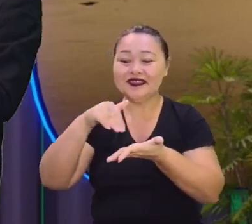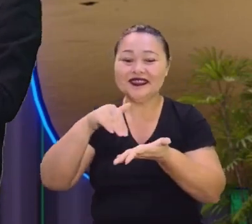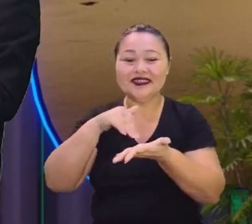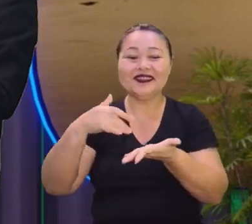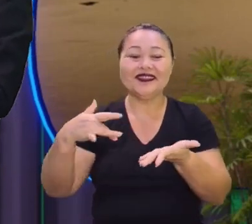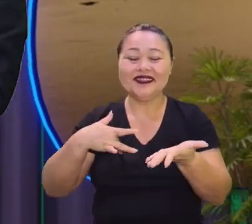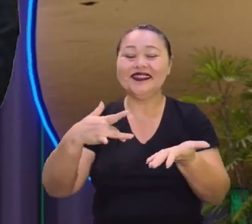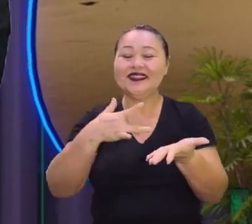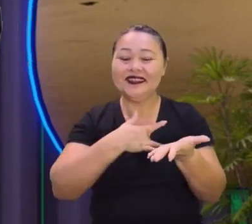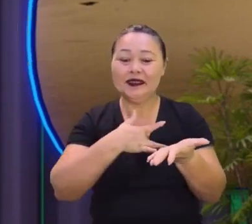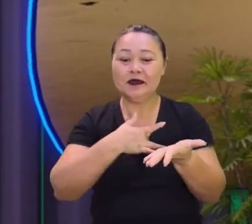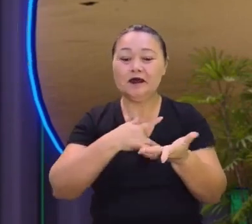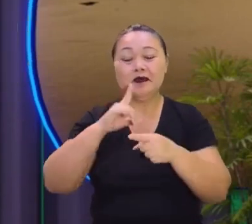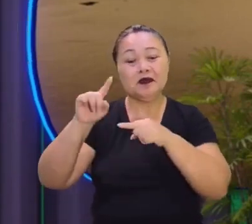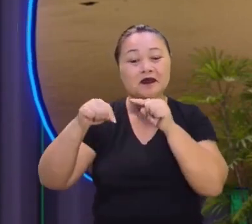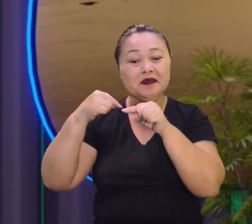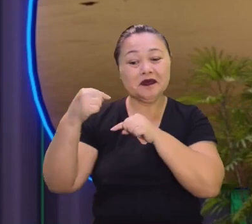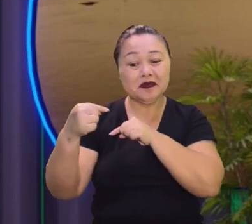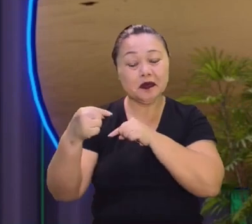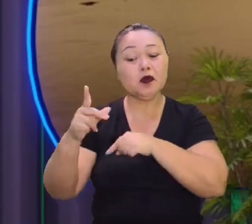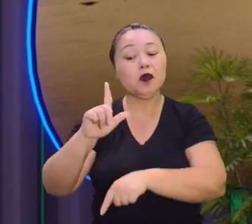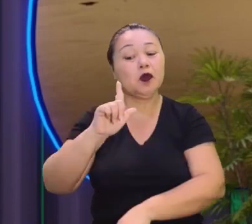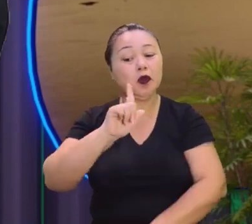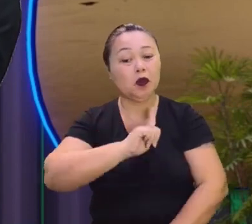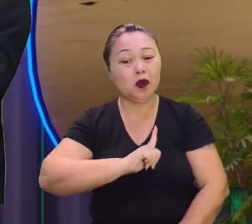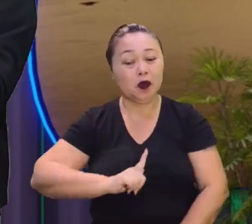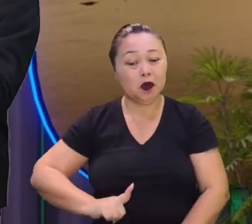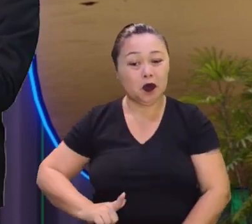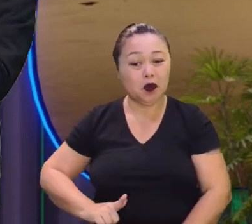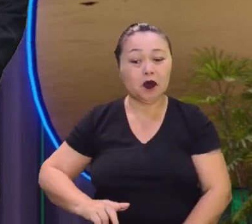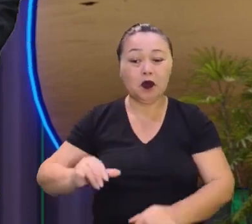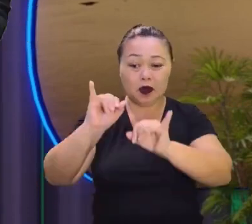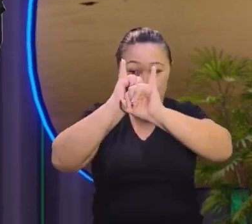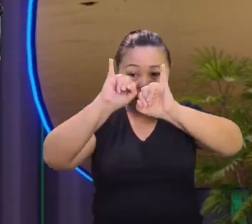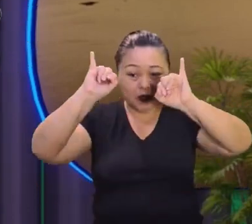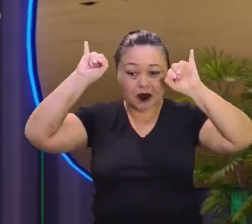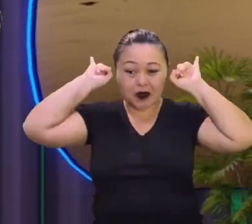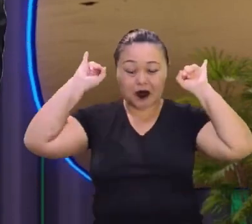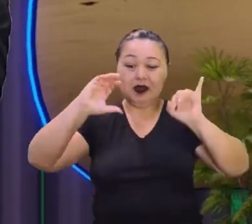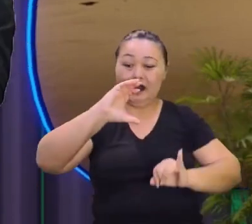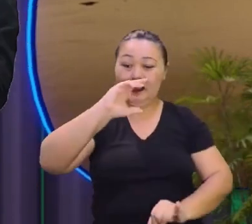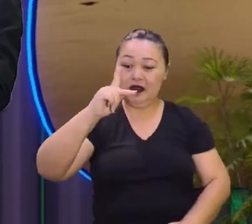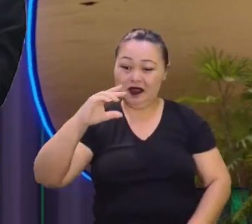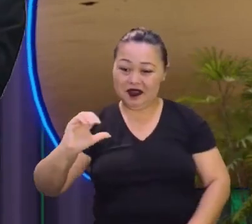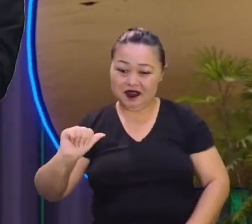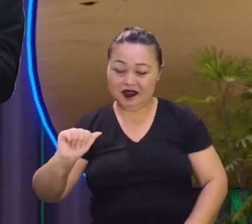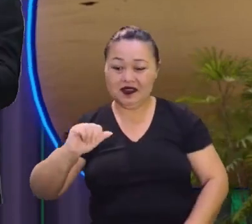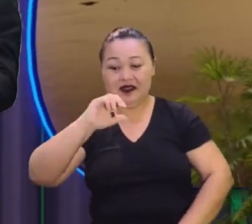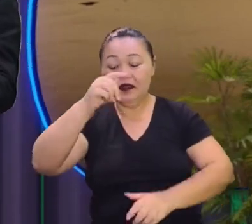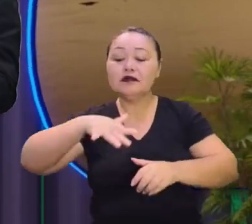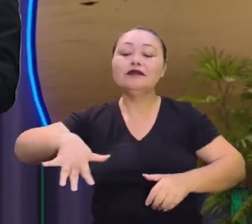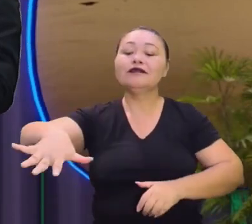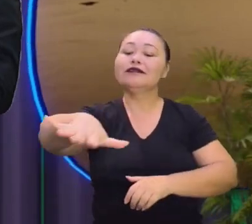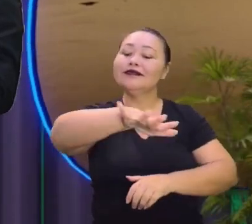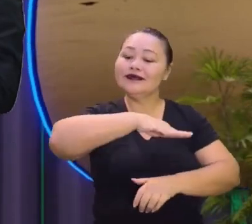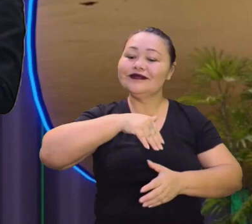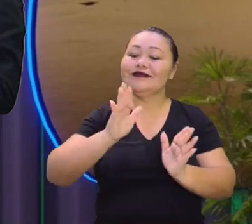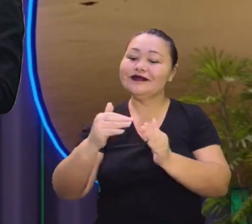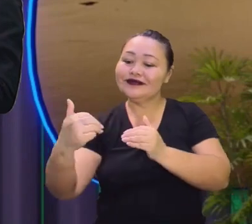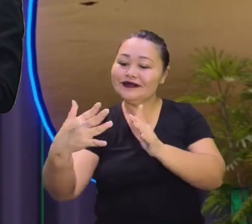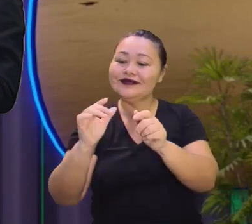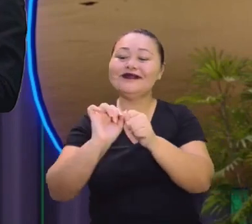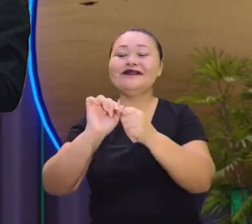na Farcoá. Lembro. Aí depois veio um outro governador, a Cassol, e fez o CPA, no lugar onde era a esplanada